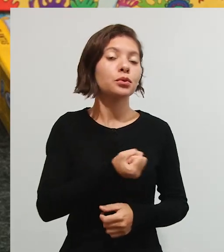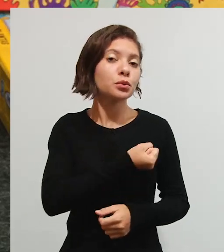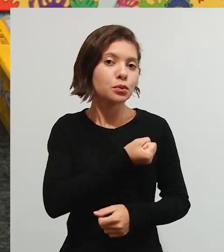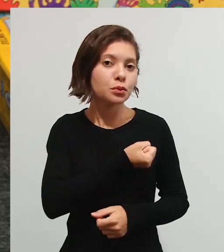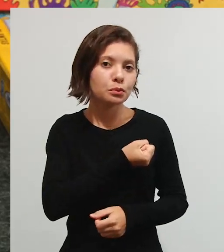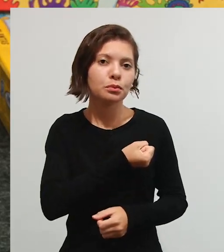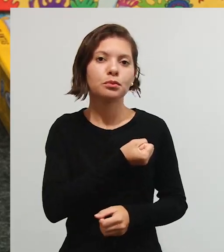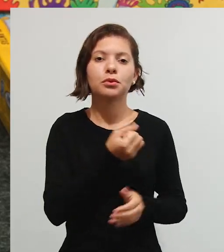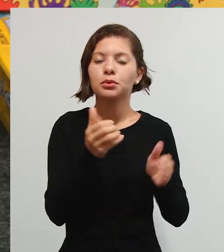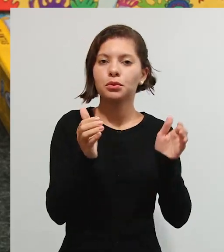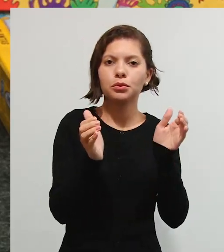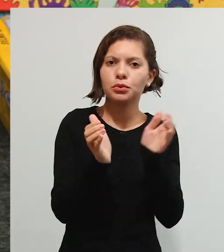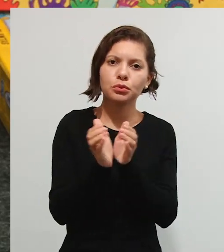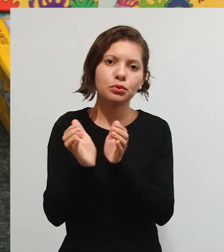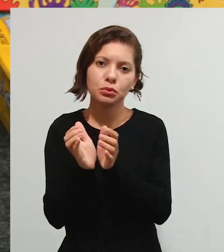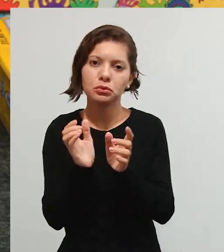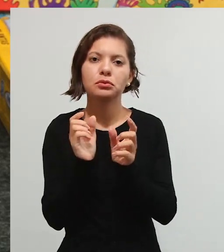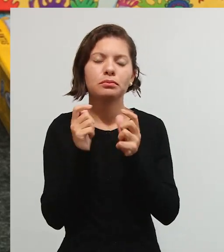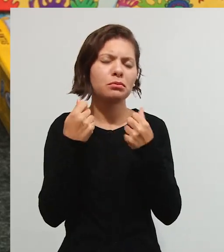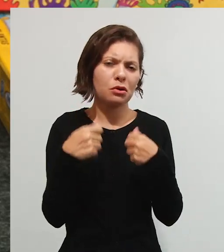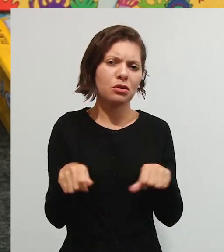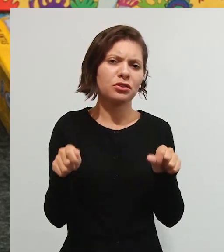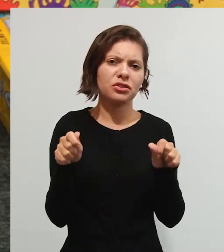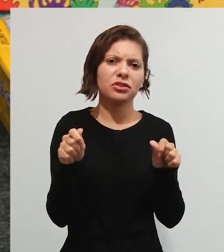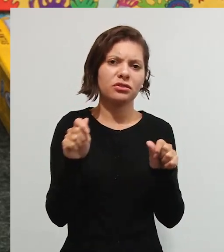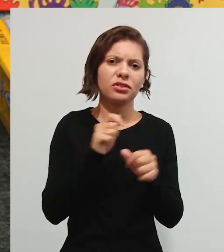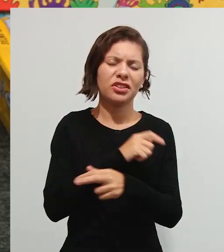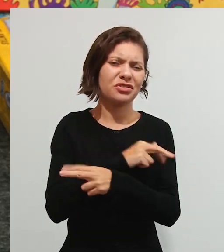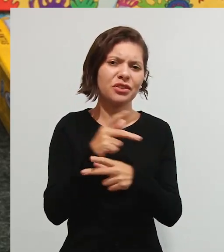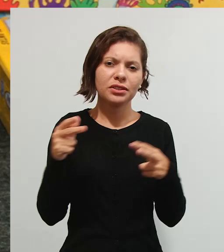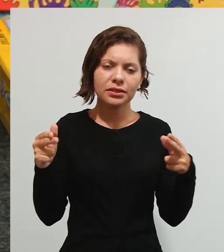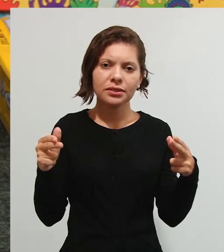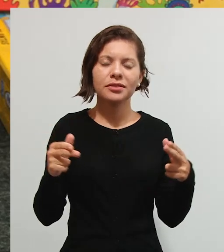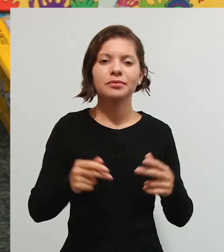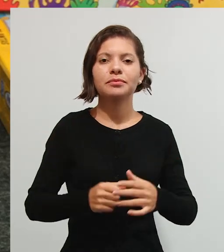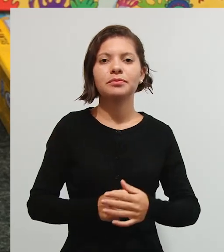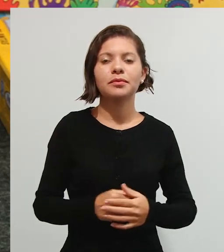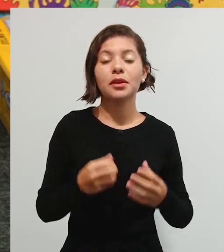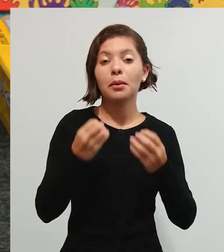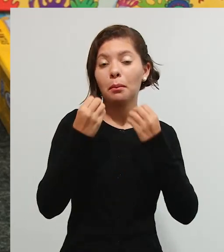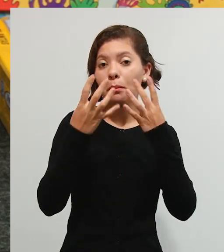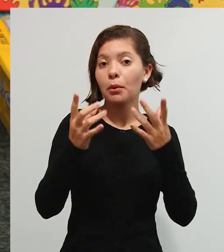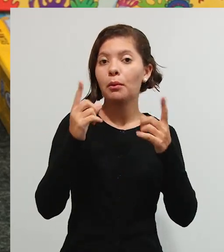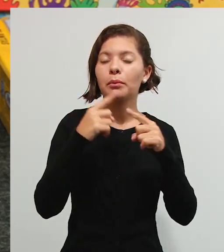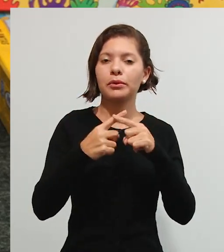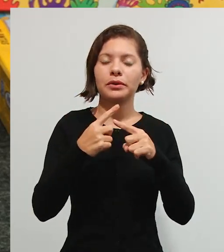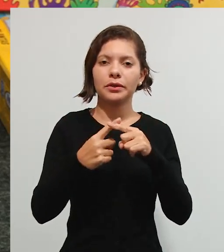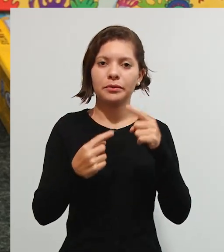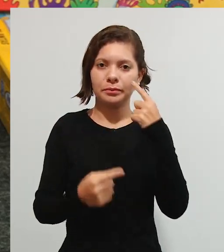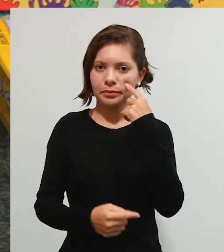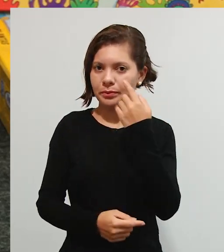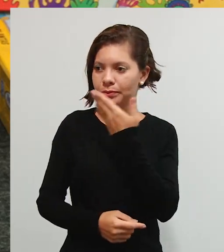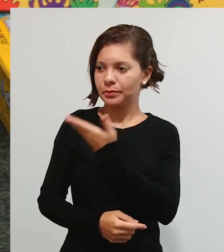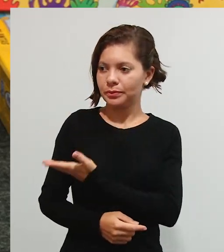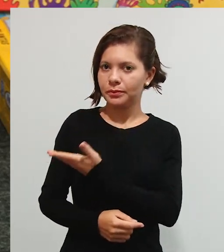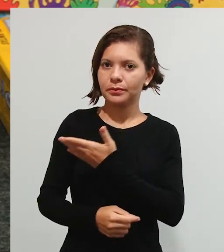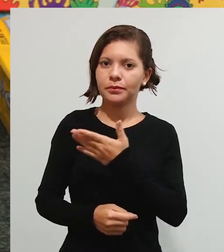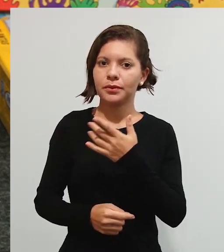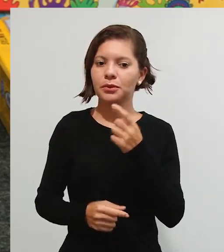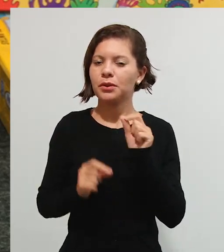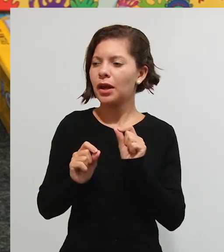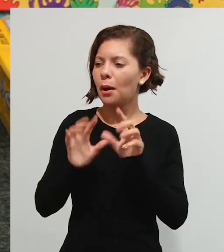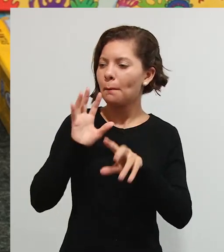os conjuntos pertence, não pertence, entre outras possibilidades. A vantagem é que esse material ele